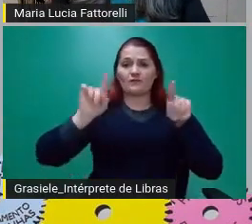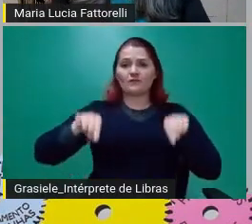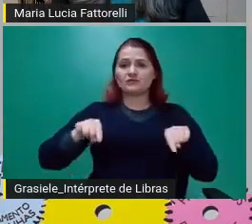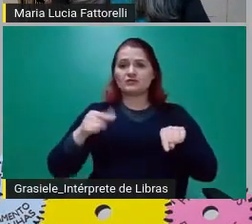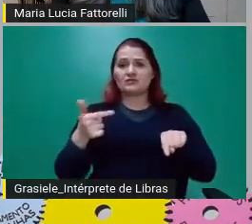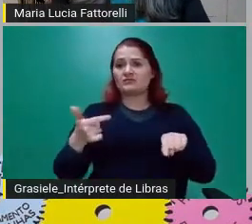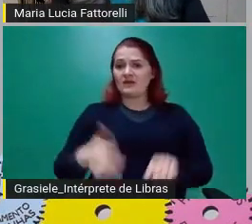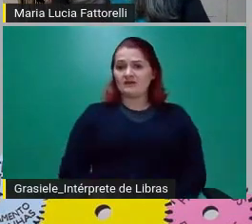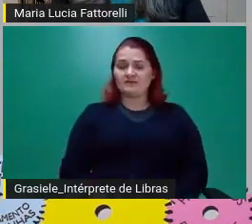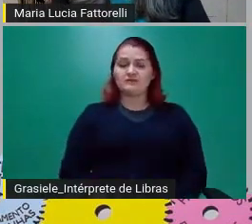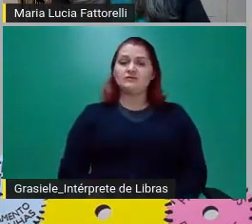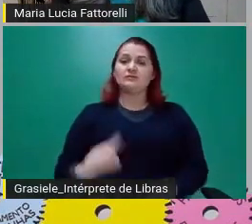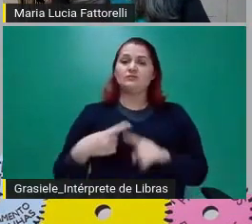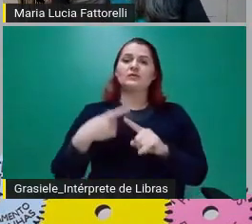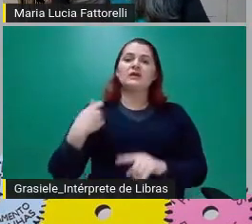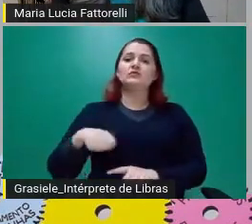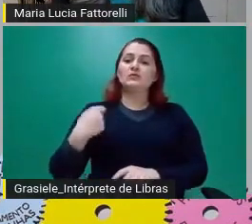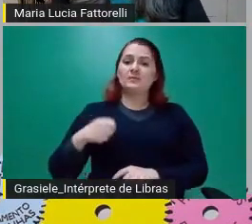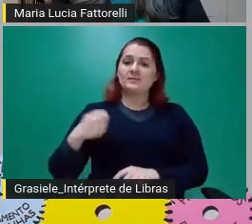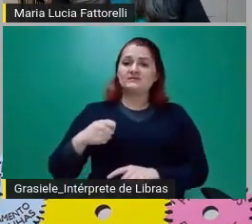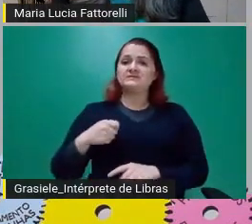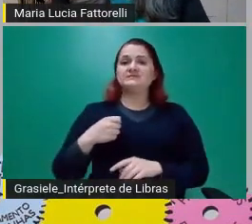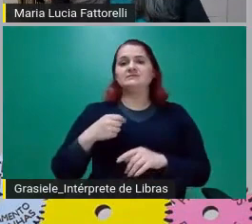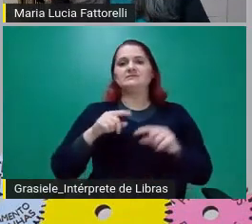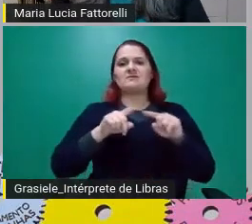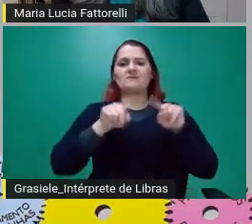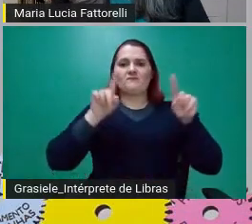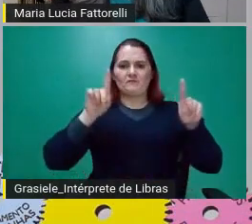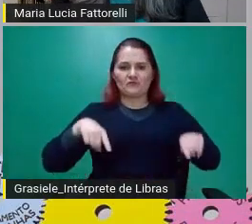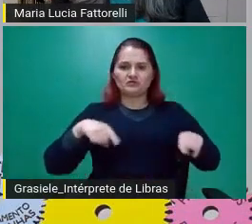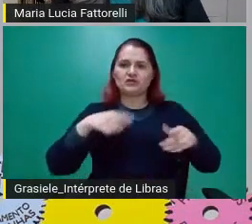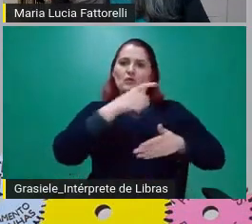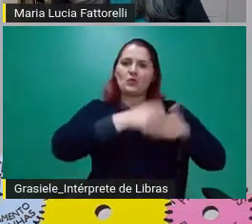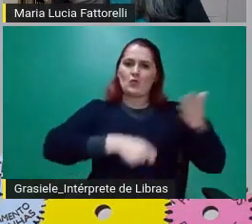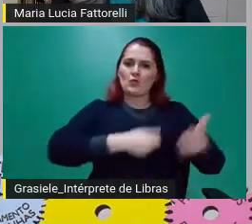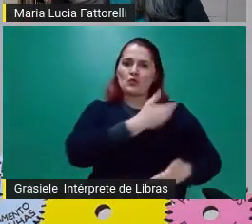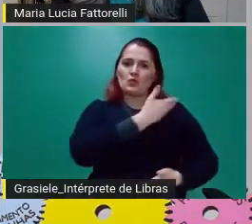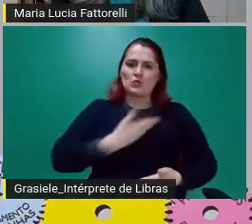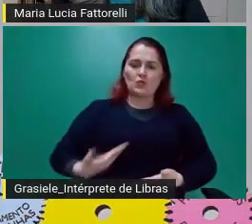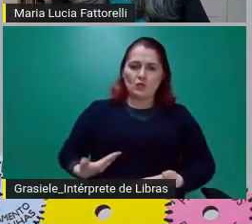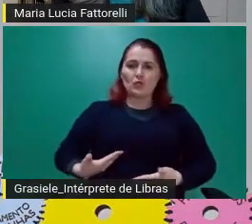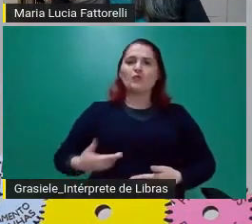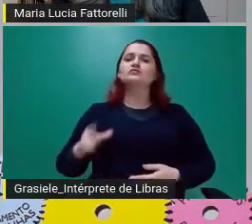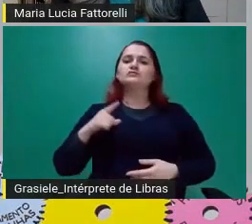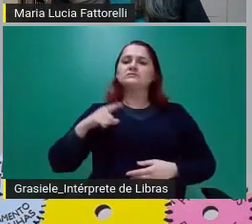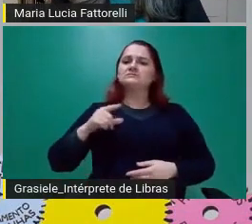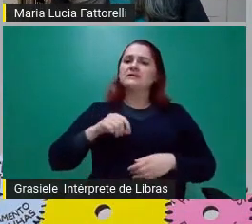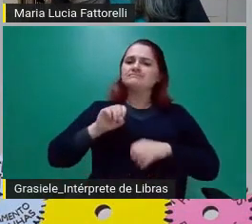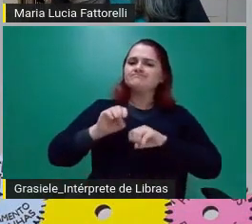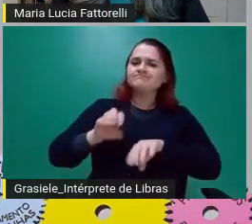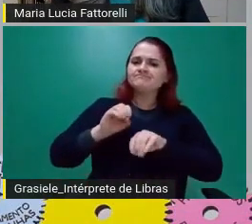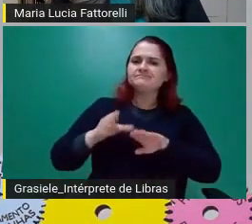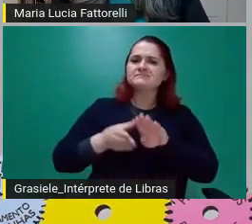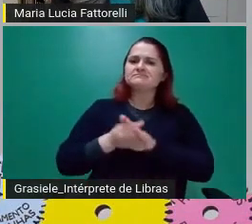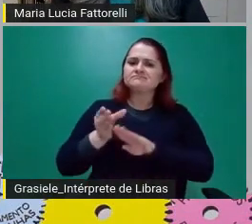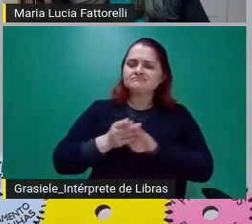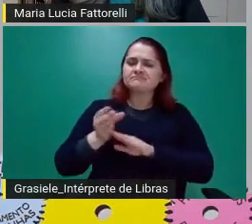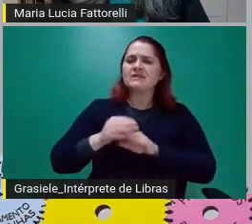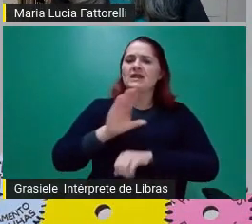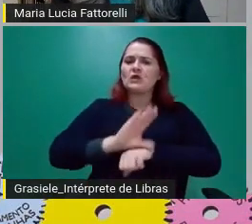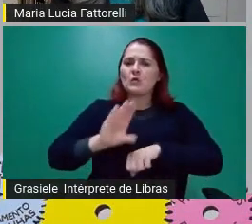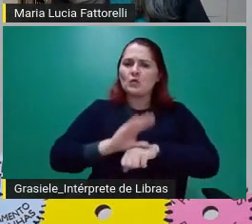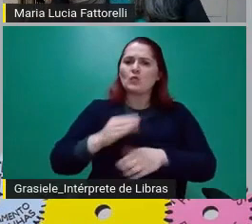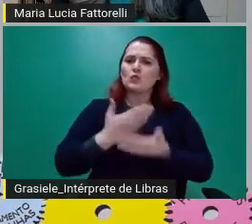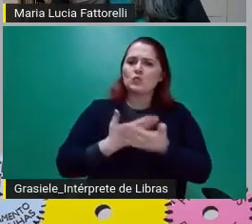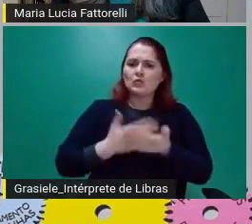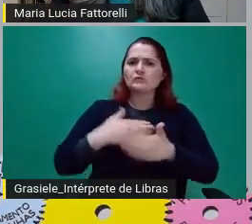que você possa fazer capacitação, que possa contribuir no processo junto com a sociedade de construção da política de